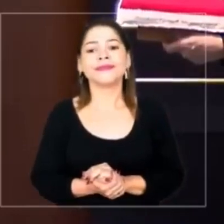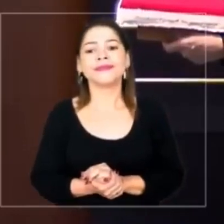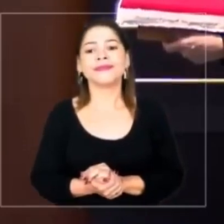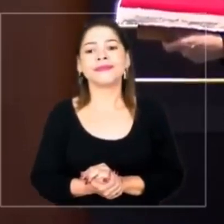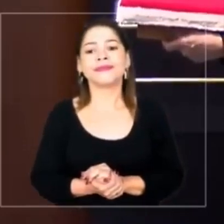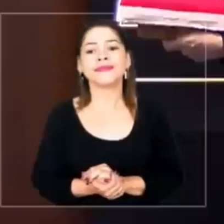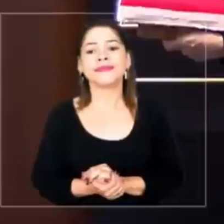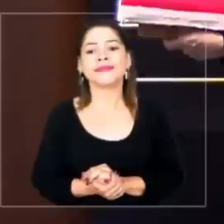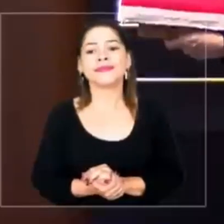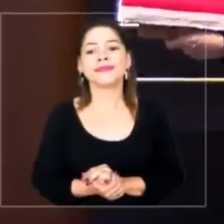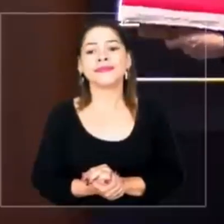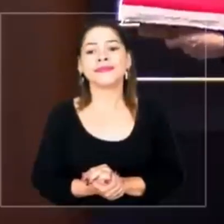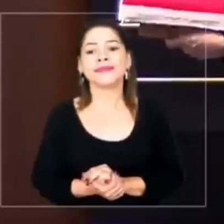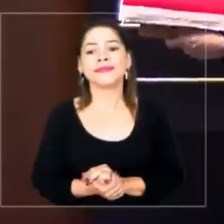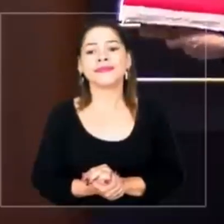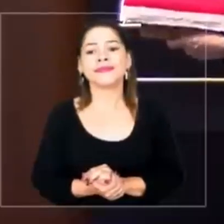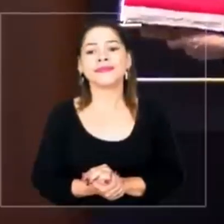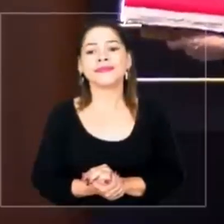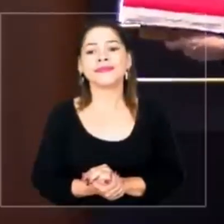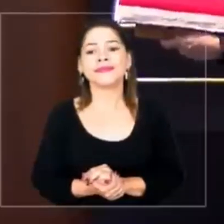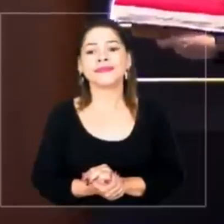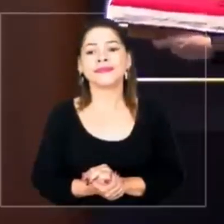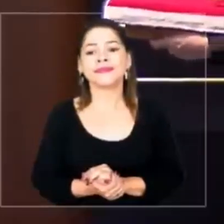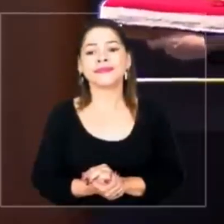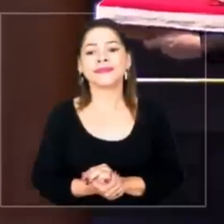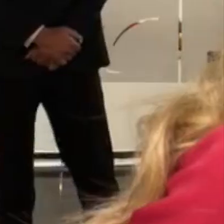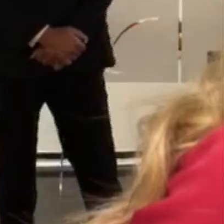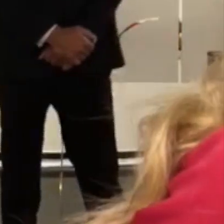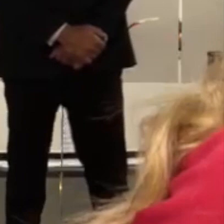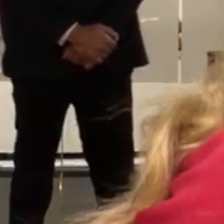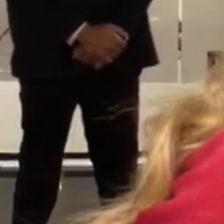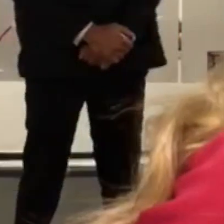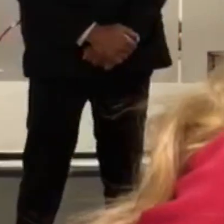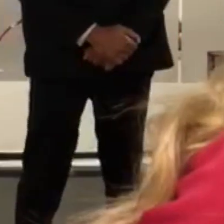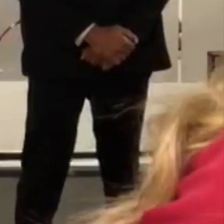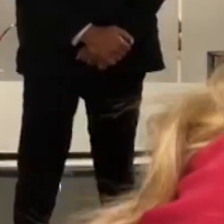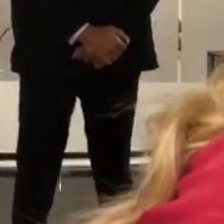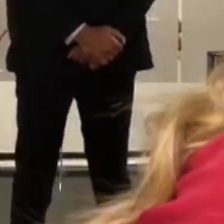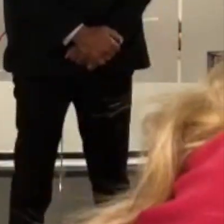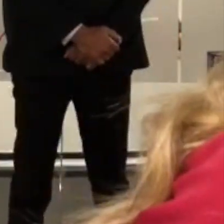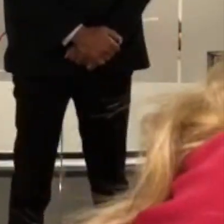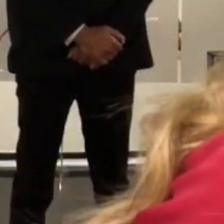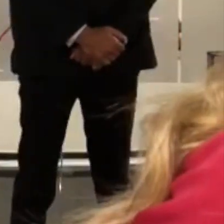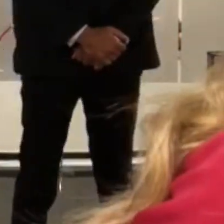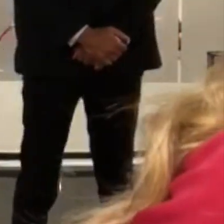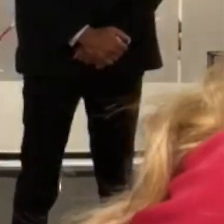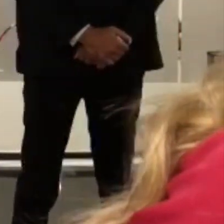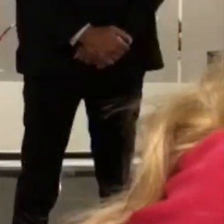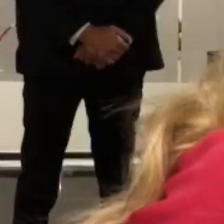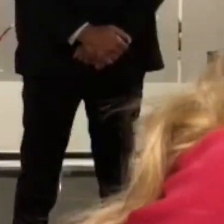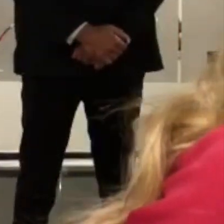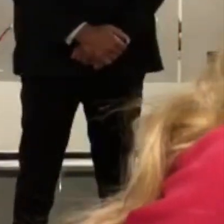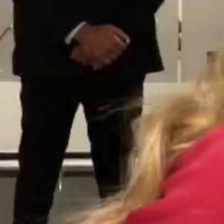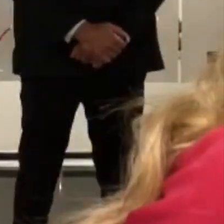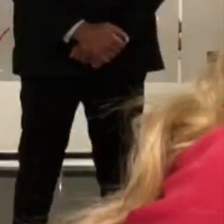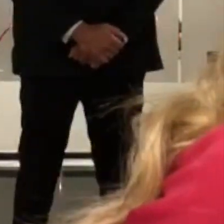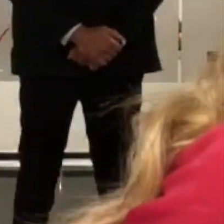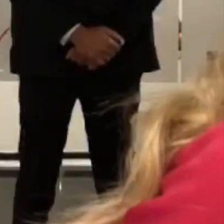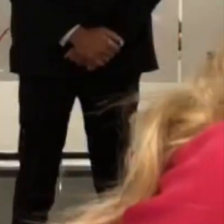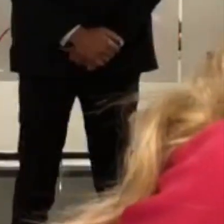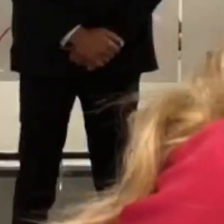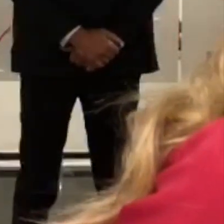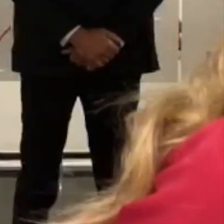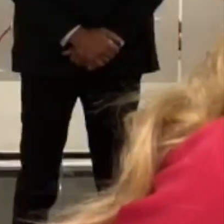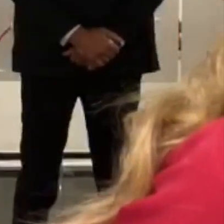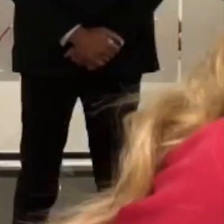de Justiça, como um dos mais céleres tribunais do país. É muito importante, não só para a sua carreira profissional,